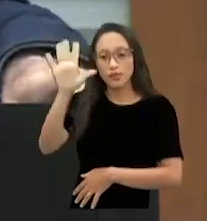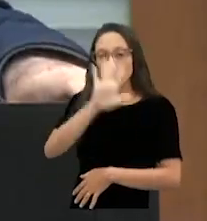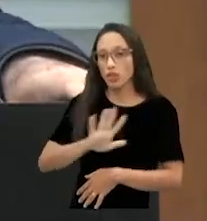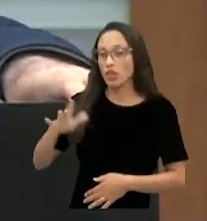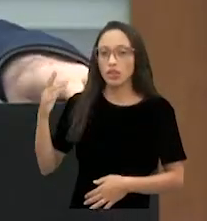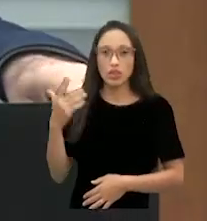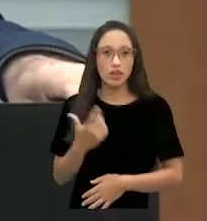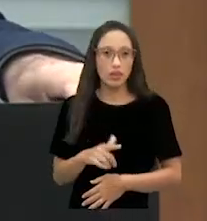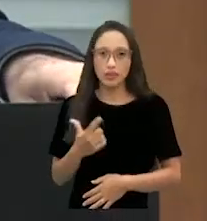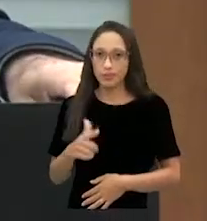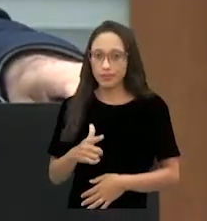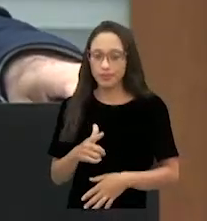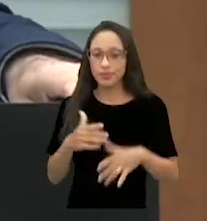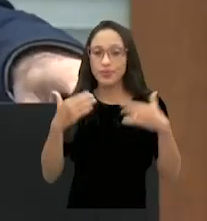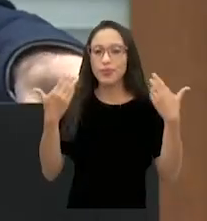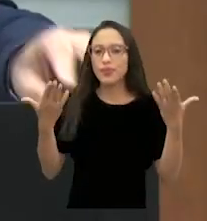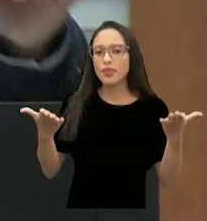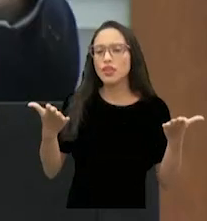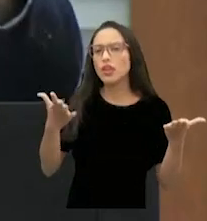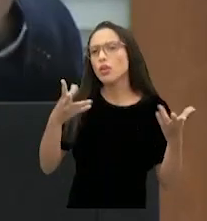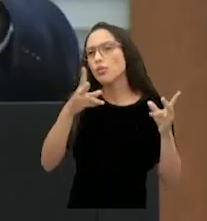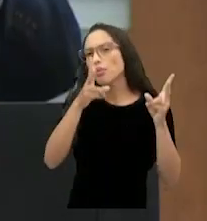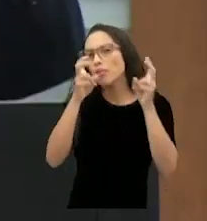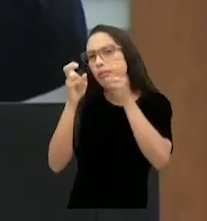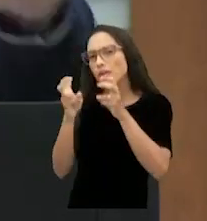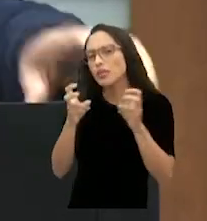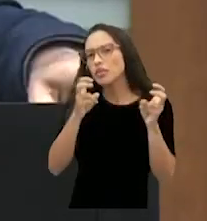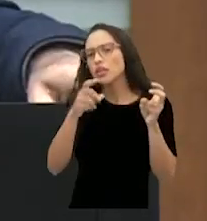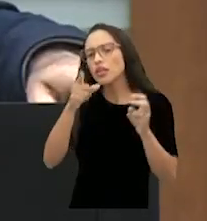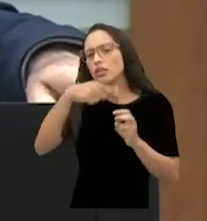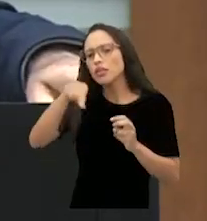Olha só, um dispositivo